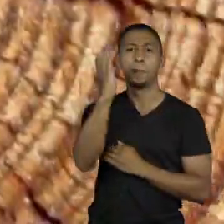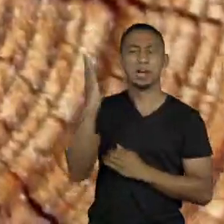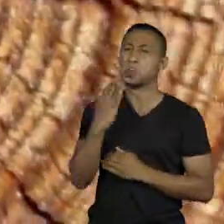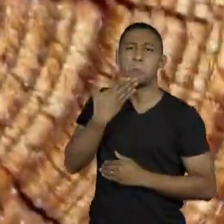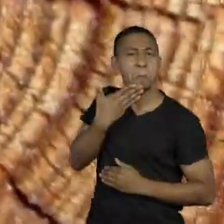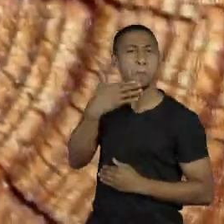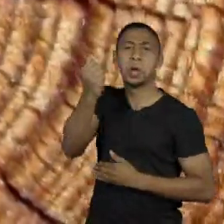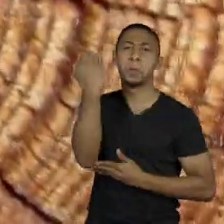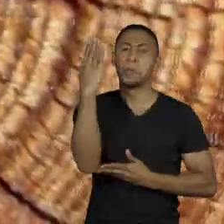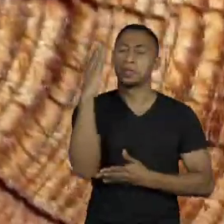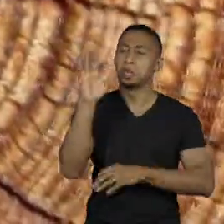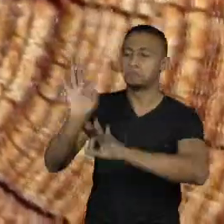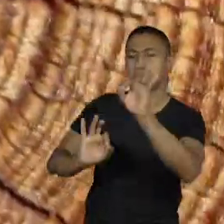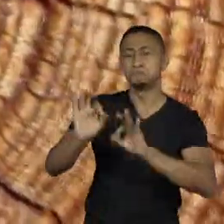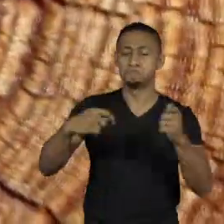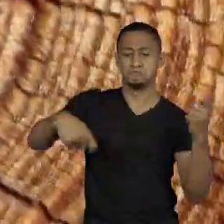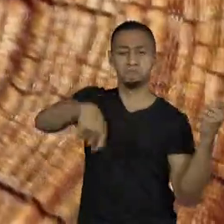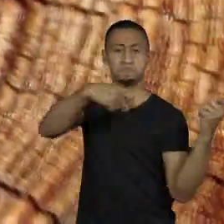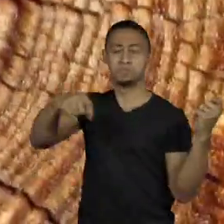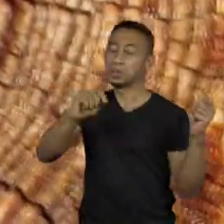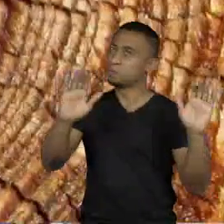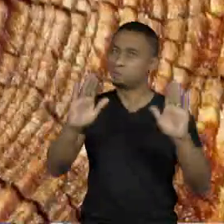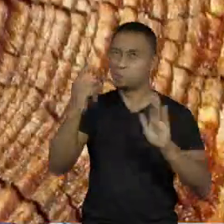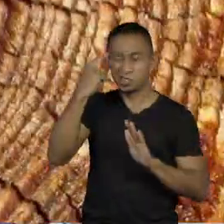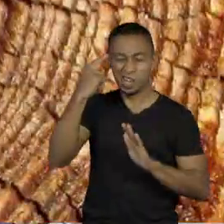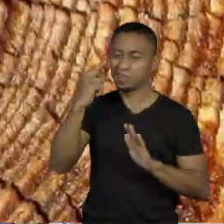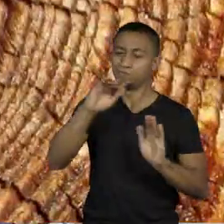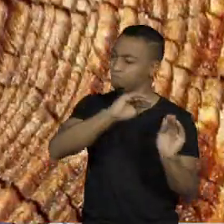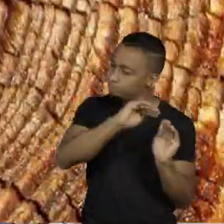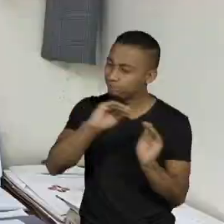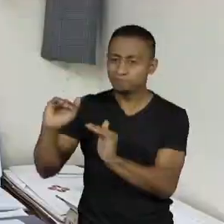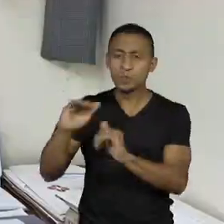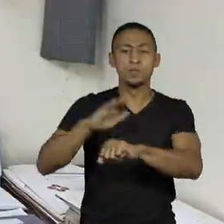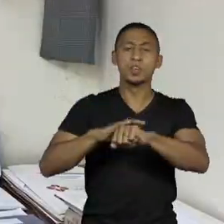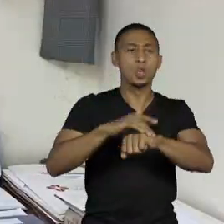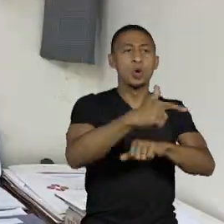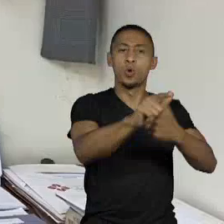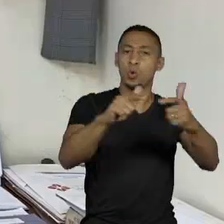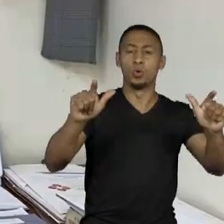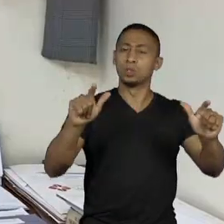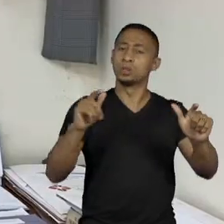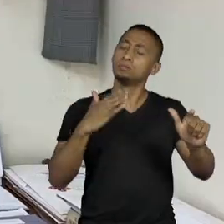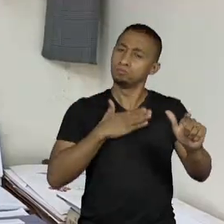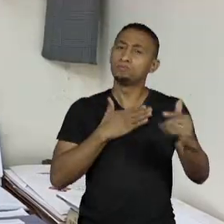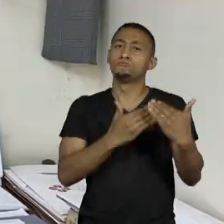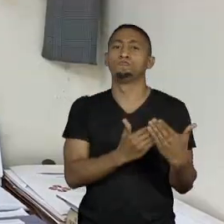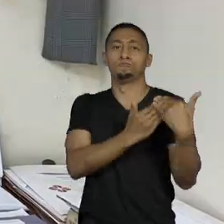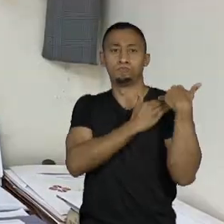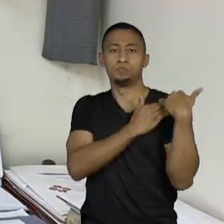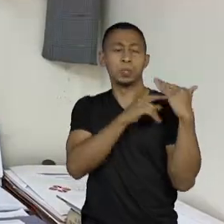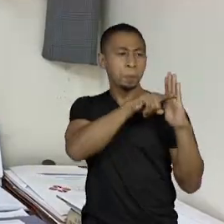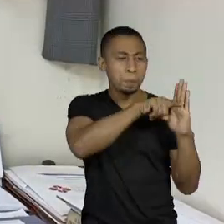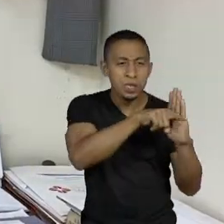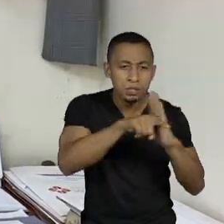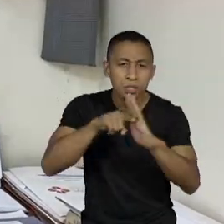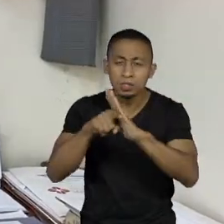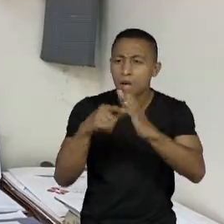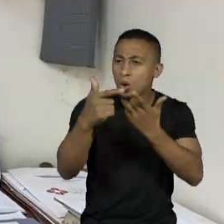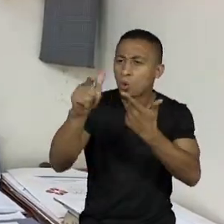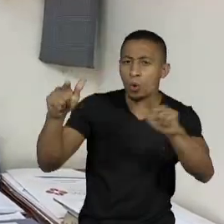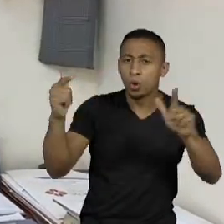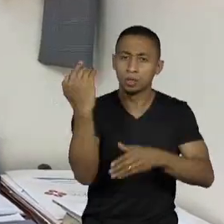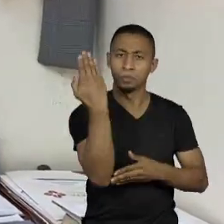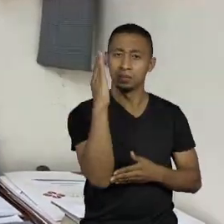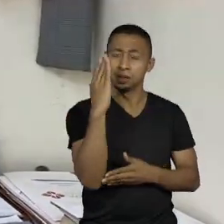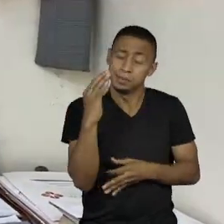madeira para fazer arco. Então eu me sinto na obrigação de pesquisar tantas outras madeiras,